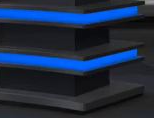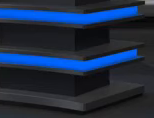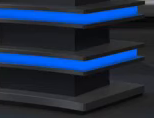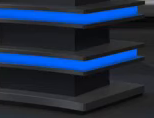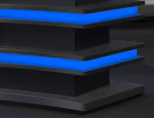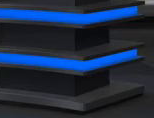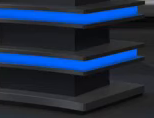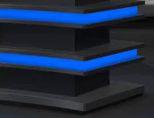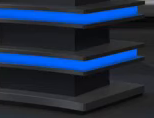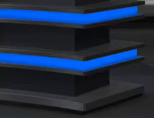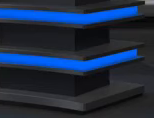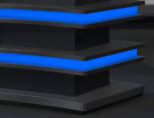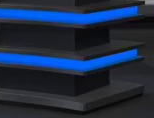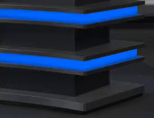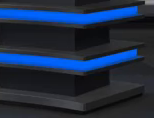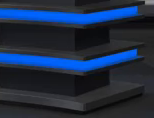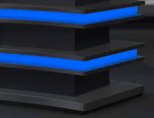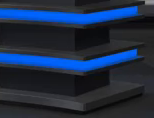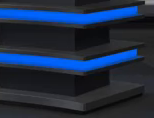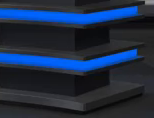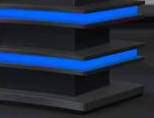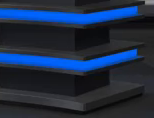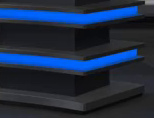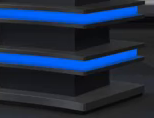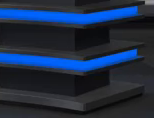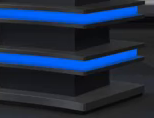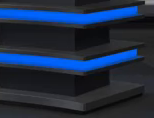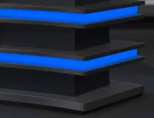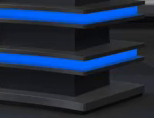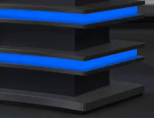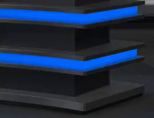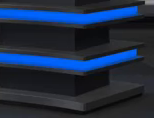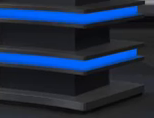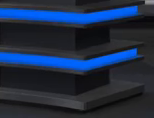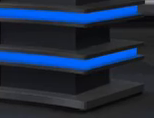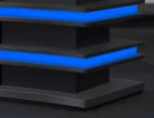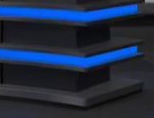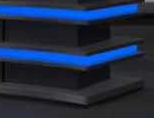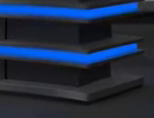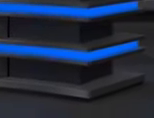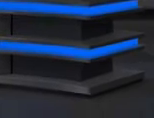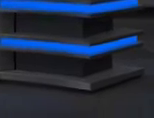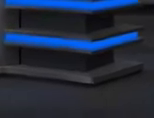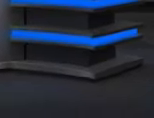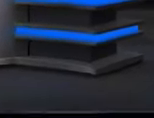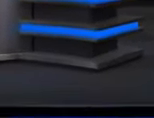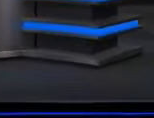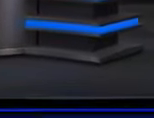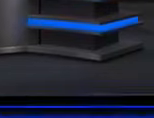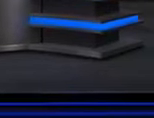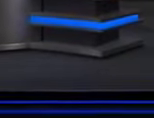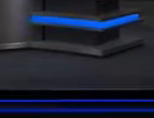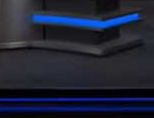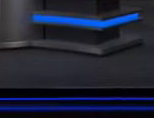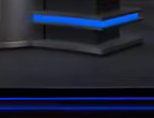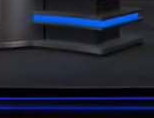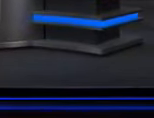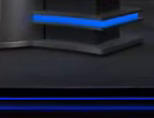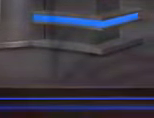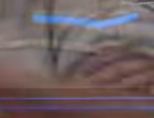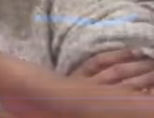né? Quando puder ir para o cinema, tá bom? É muita coisa. Será que eles já estão lá para eu ver a carinha do Jefferson? Ai,